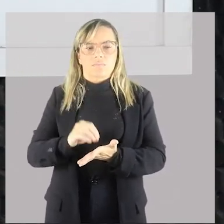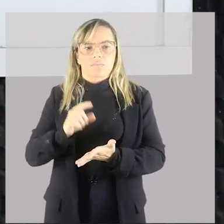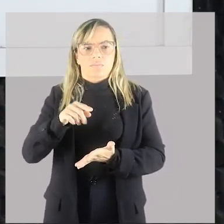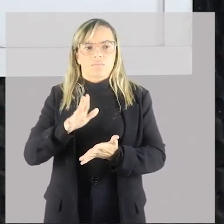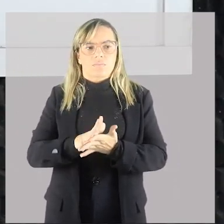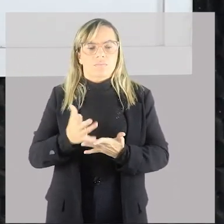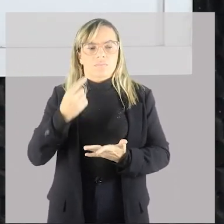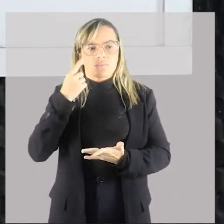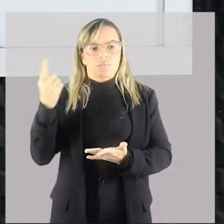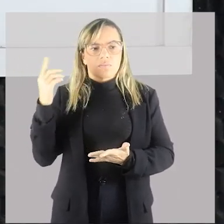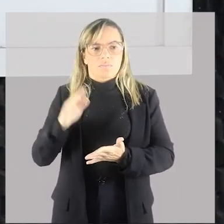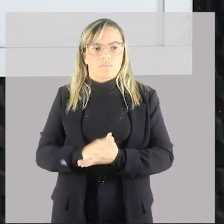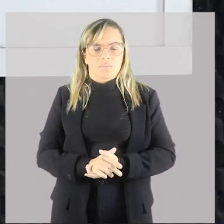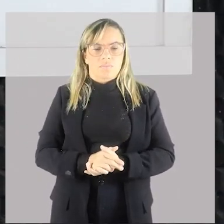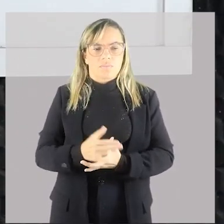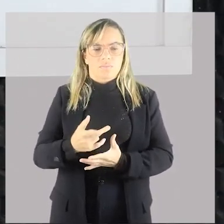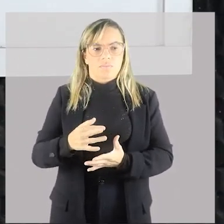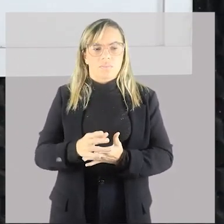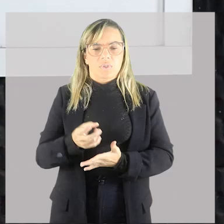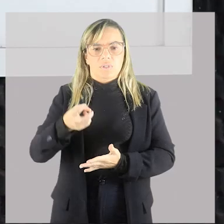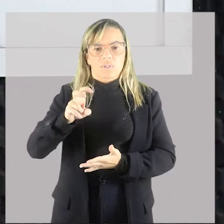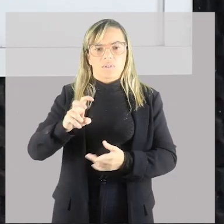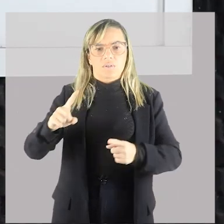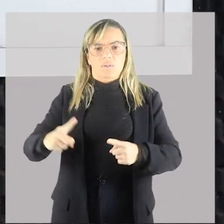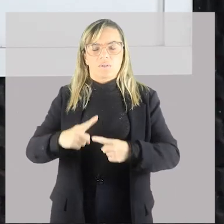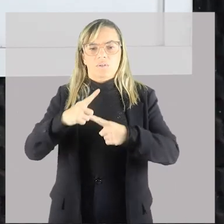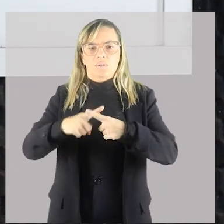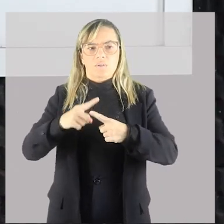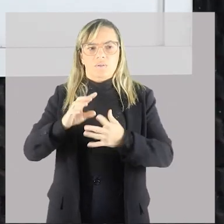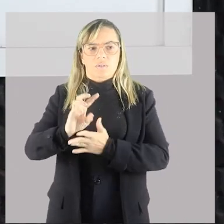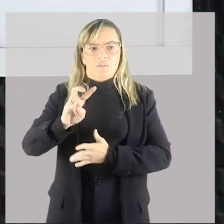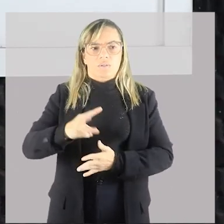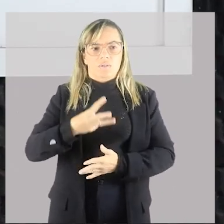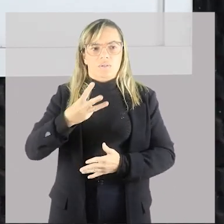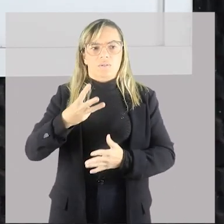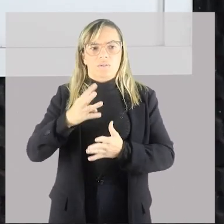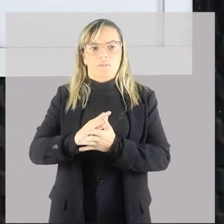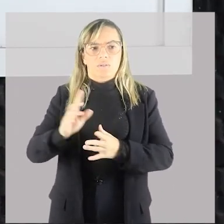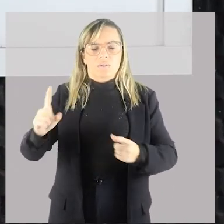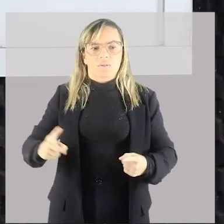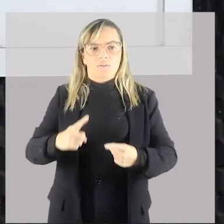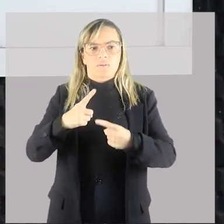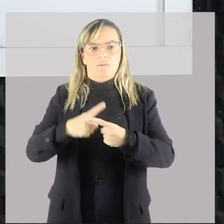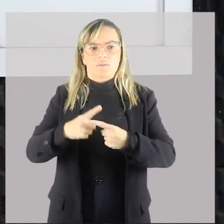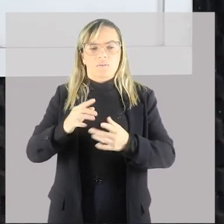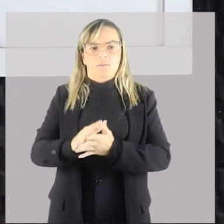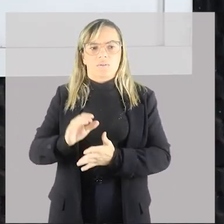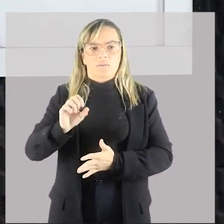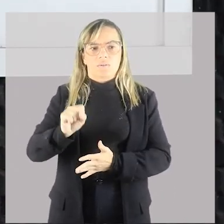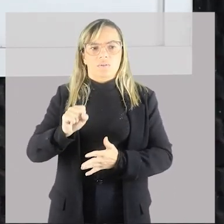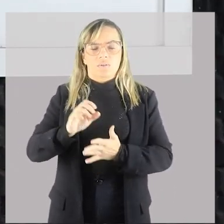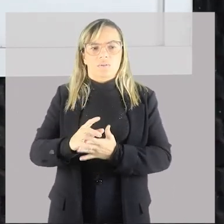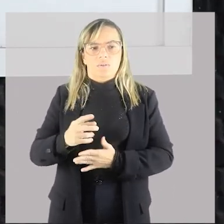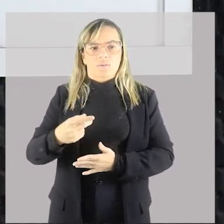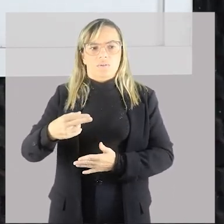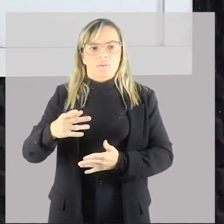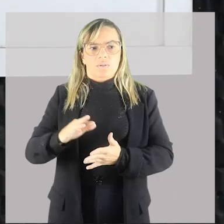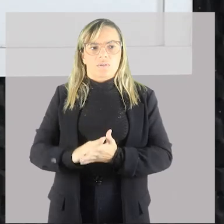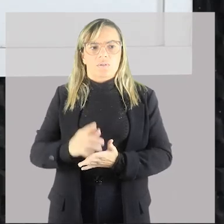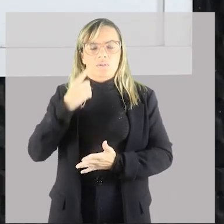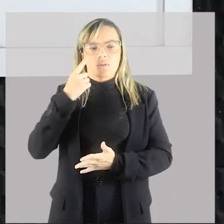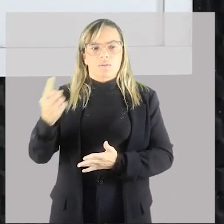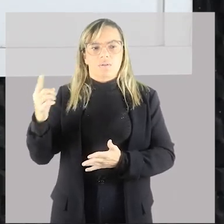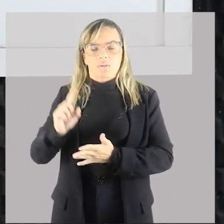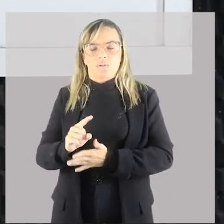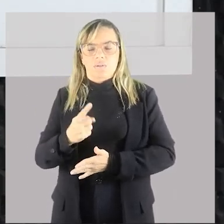Sobrou 5 vezes 3 vezes 8. 15 vezes 8, 120. Ó. Então,